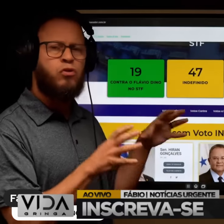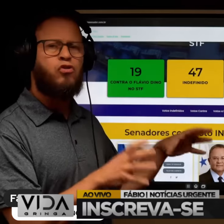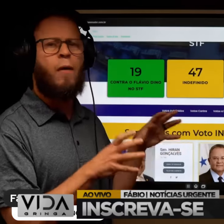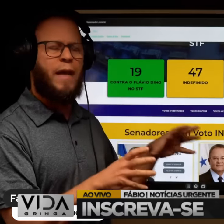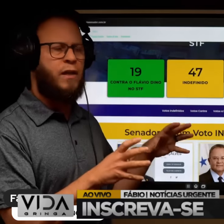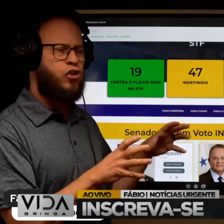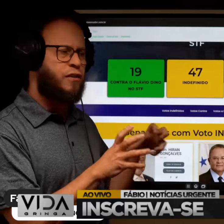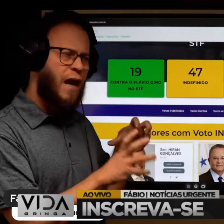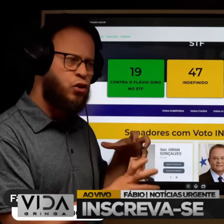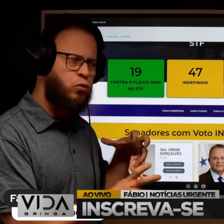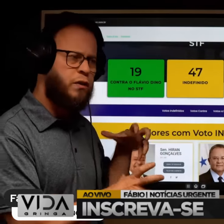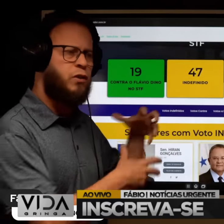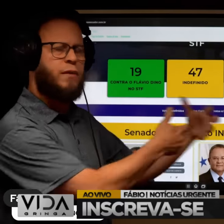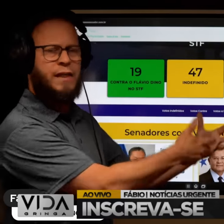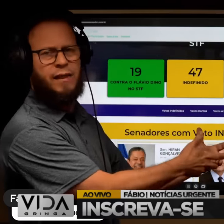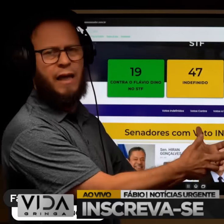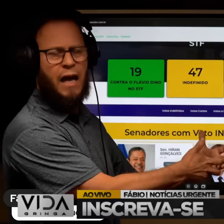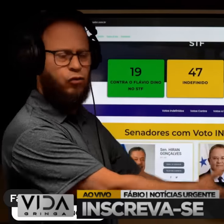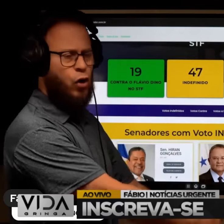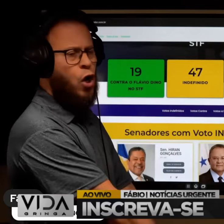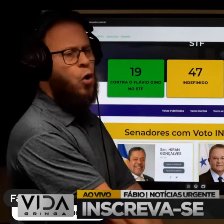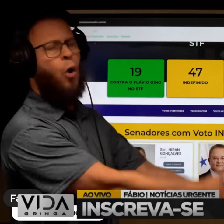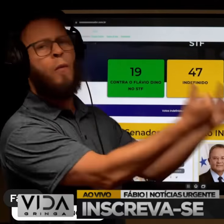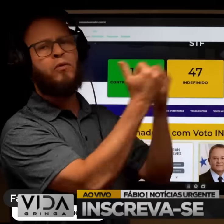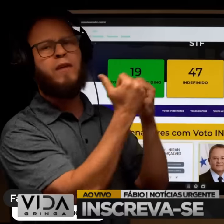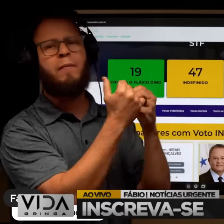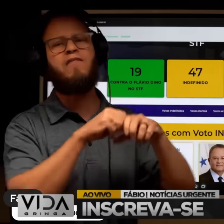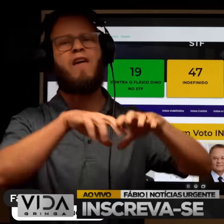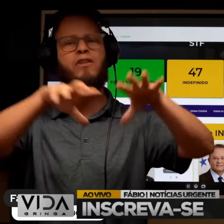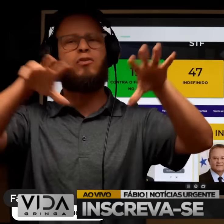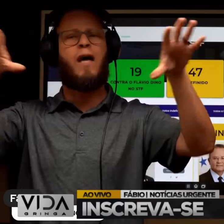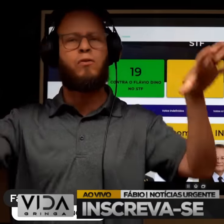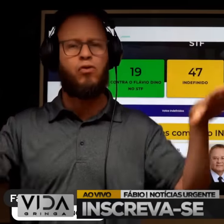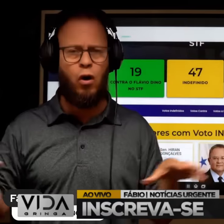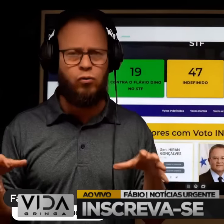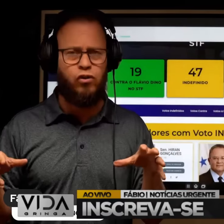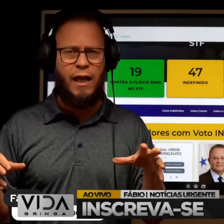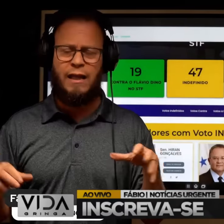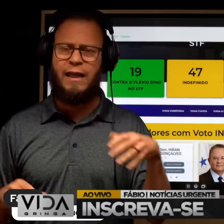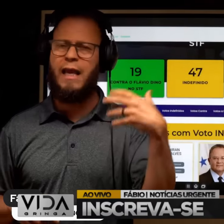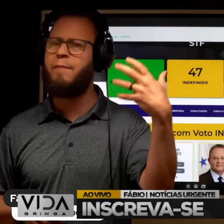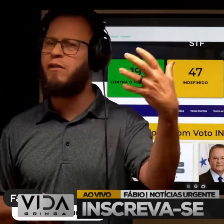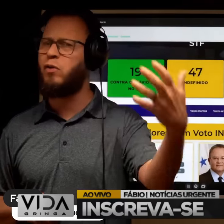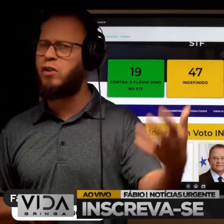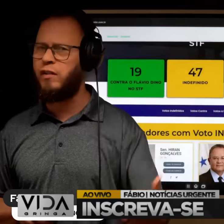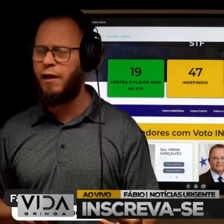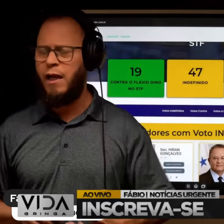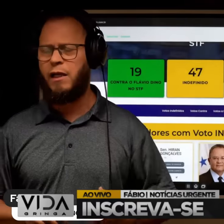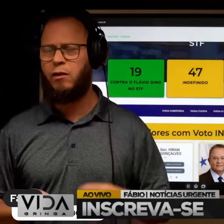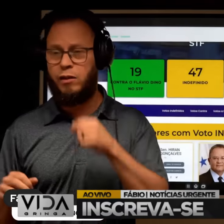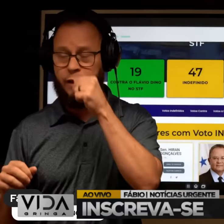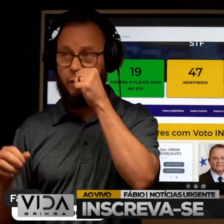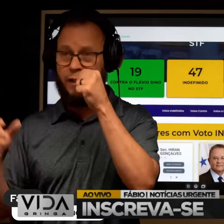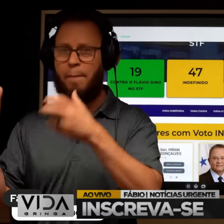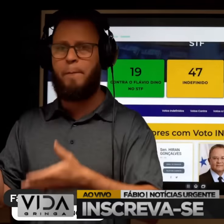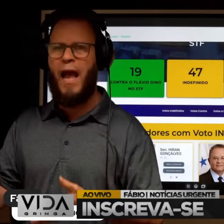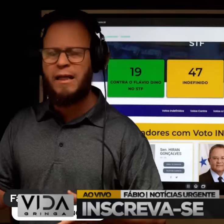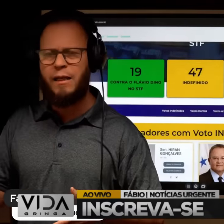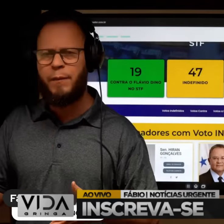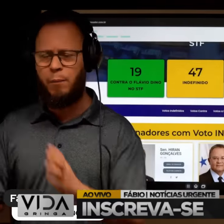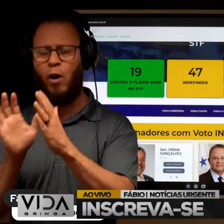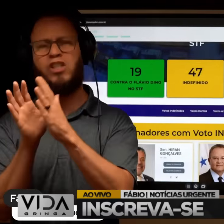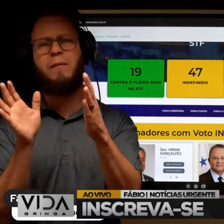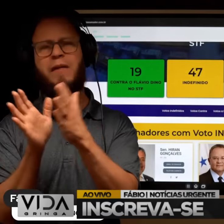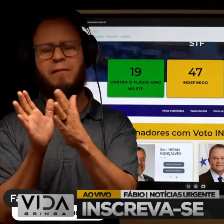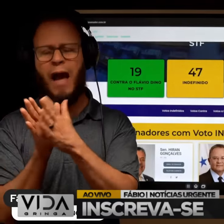não somente está ajudando nesse caso, como também vai ajudar nos outros. Lembre você que nós temos a PEC,